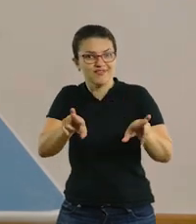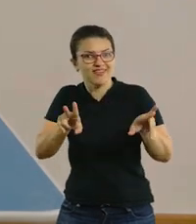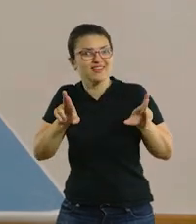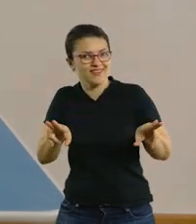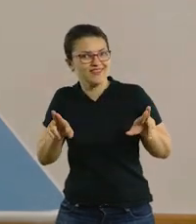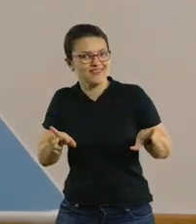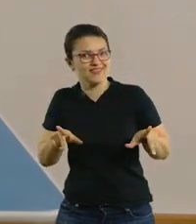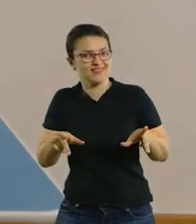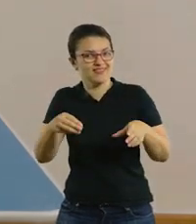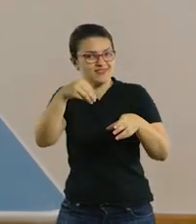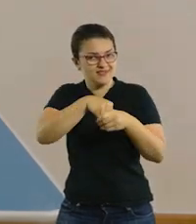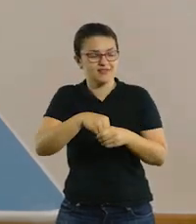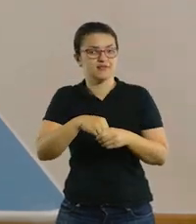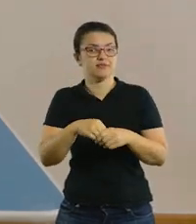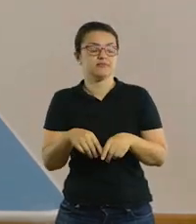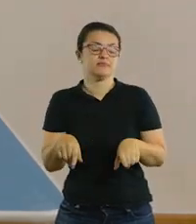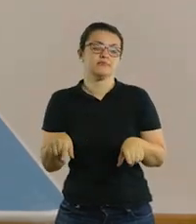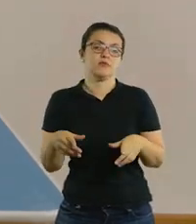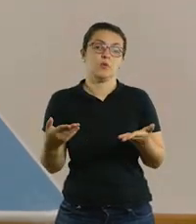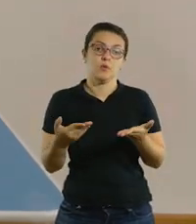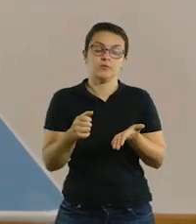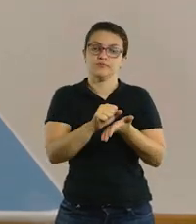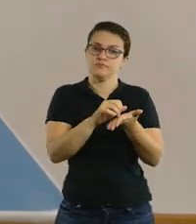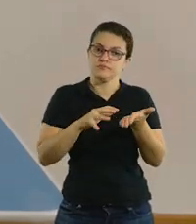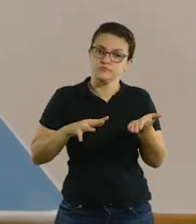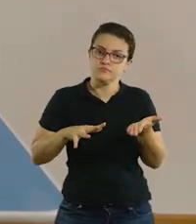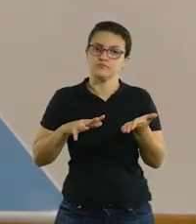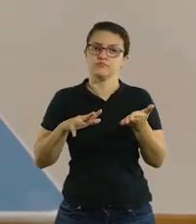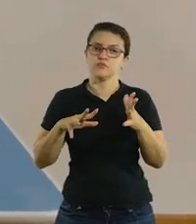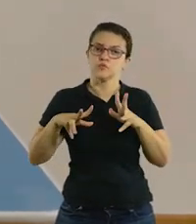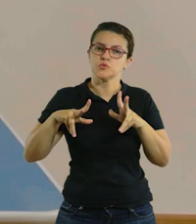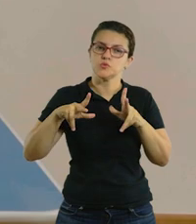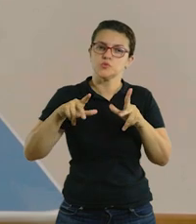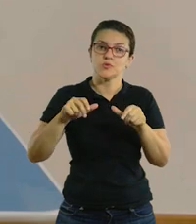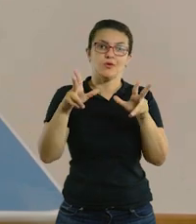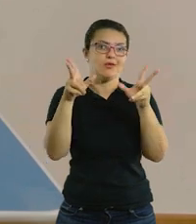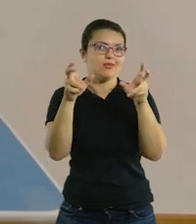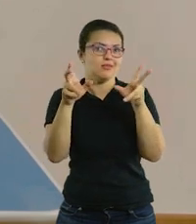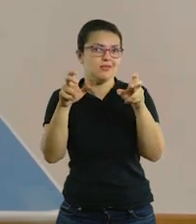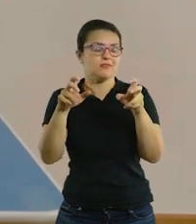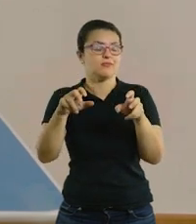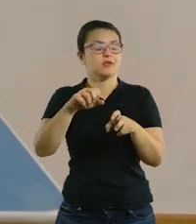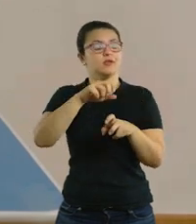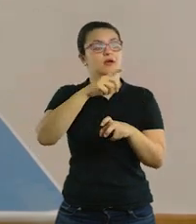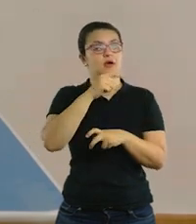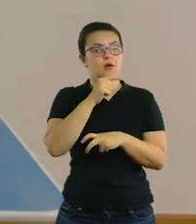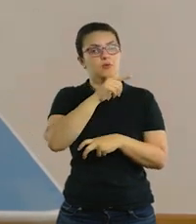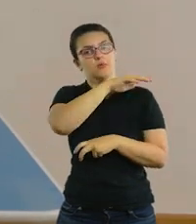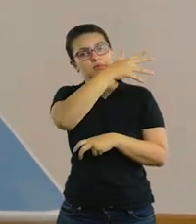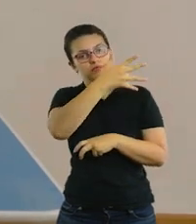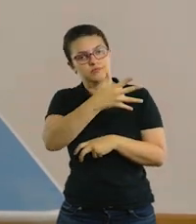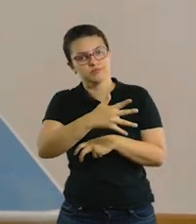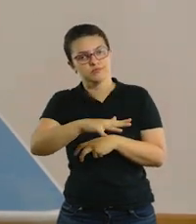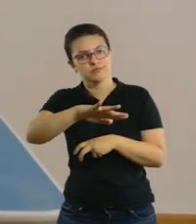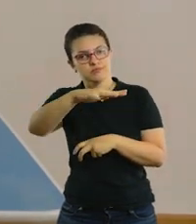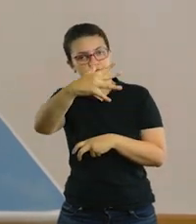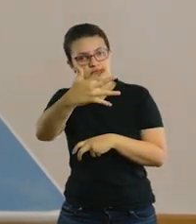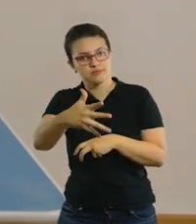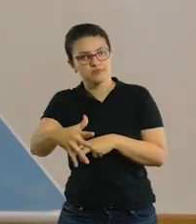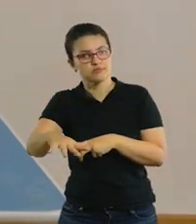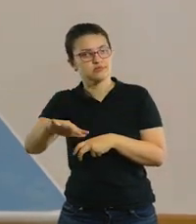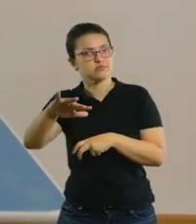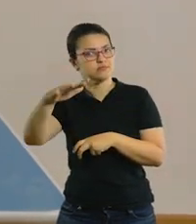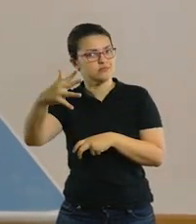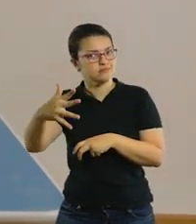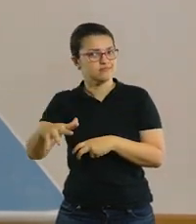estamos trazendo essa atividade relacionada ao mar. Todas as atividades que eu vou apresentar para vocês hoje estão relacionadas